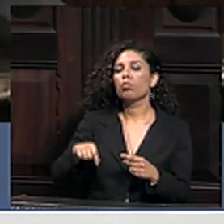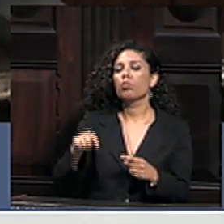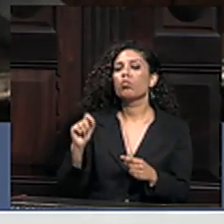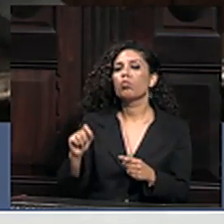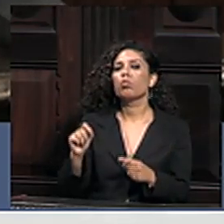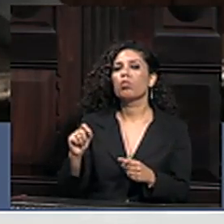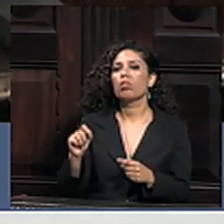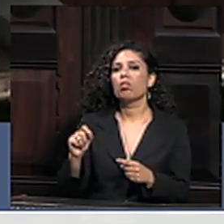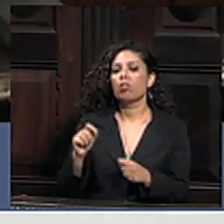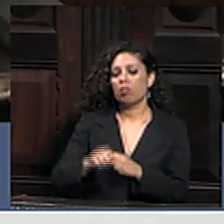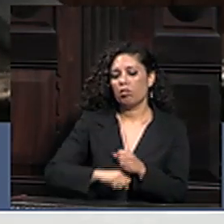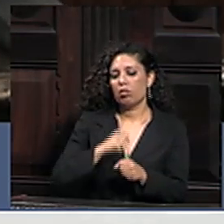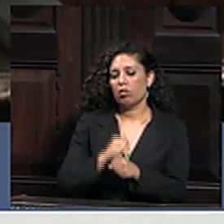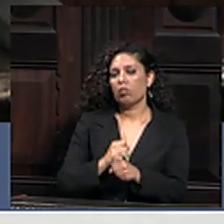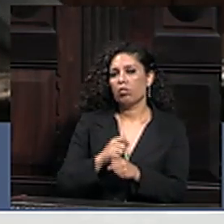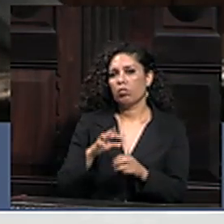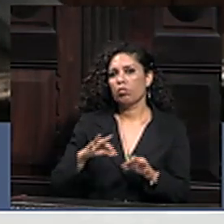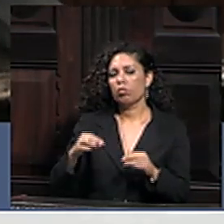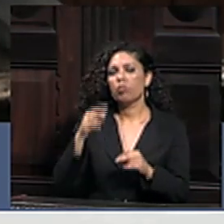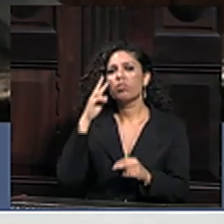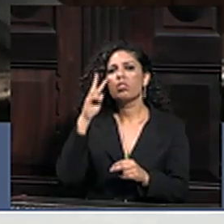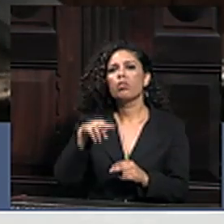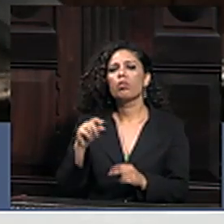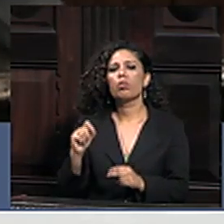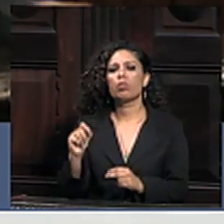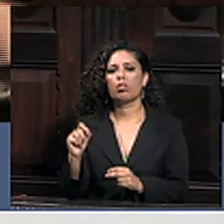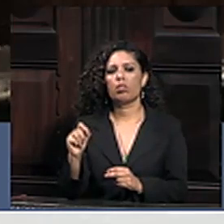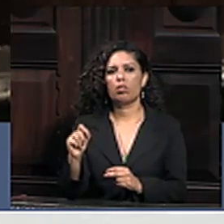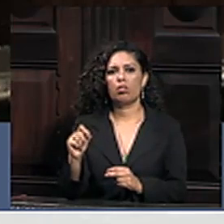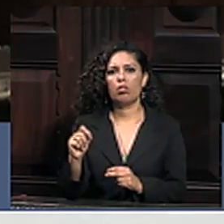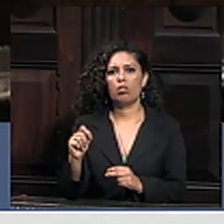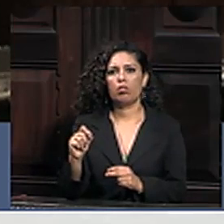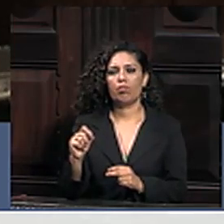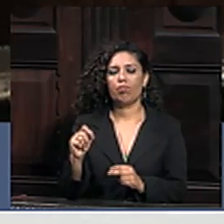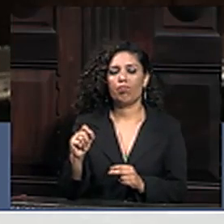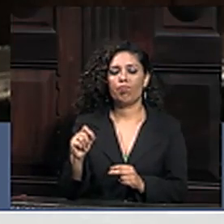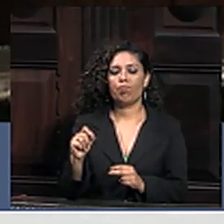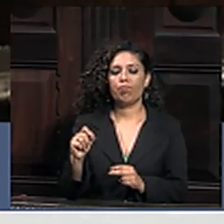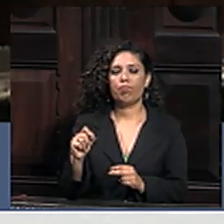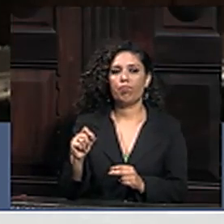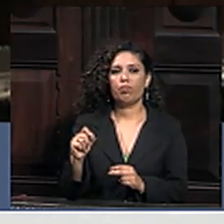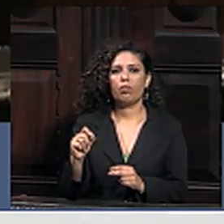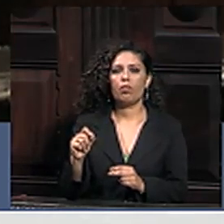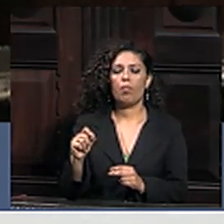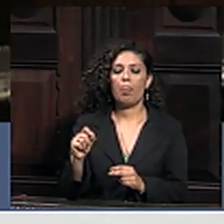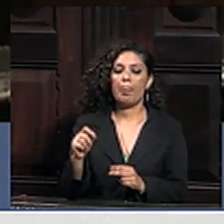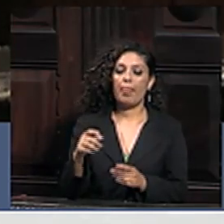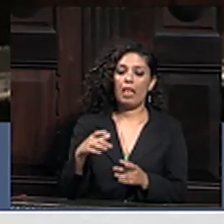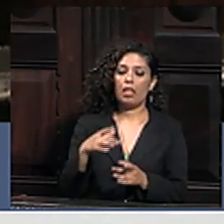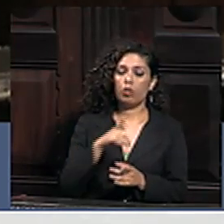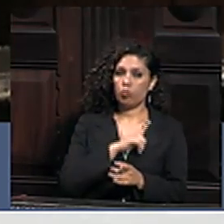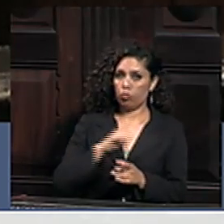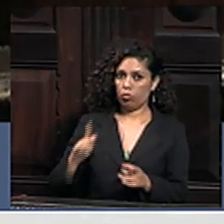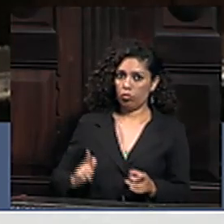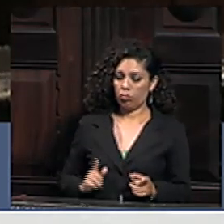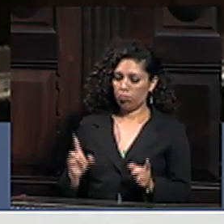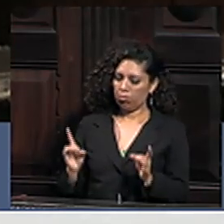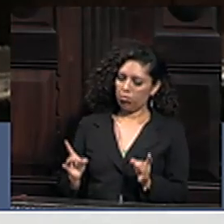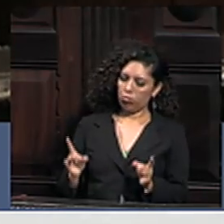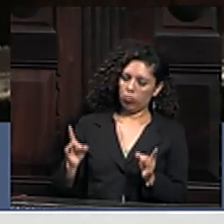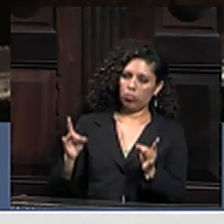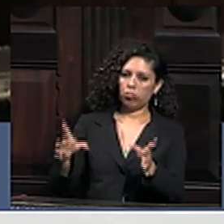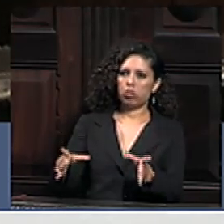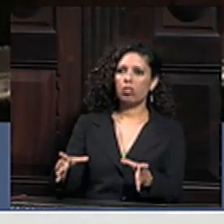Janeiro, que propositalmente o poder público abandona, às vezes,